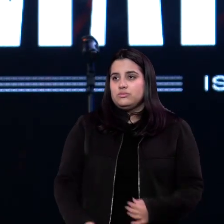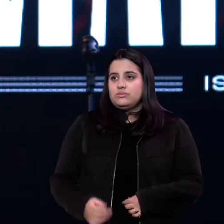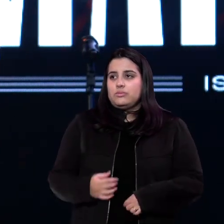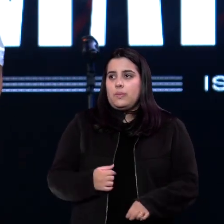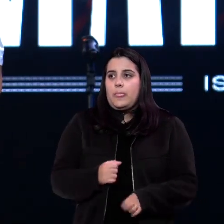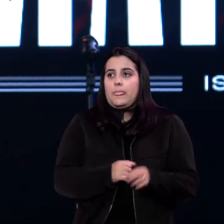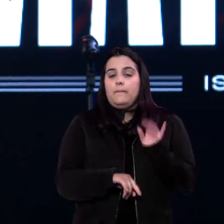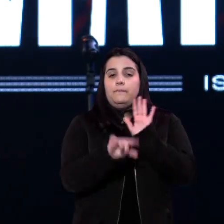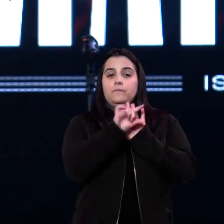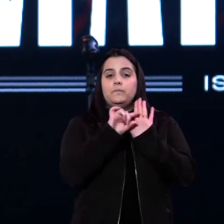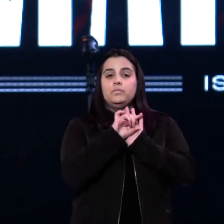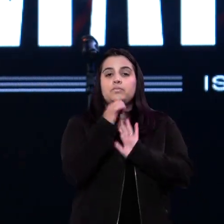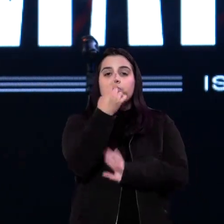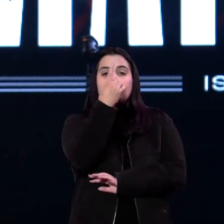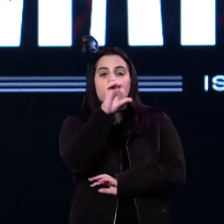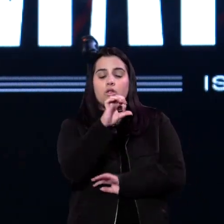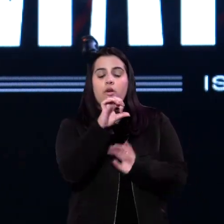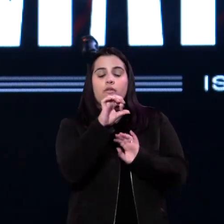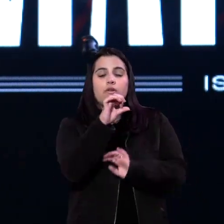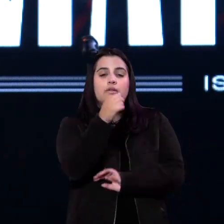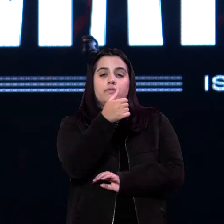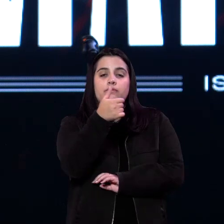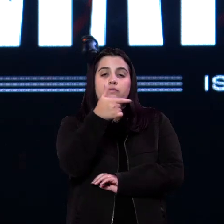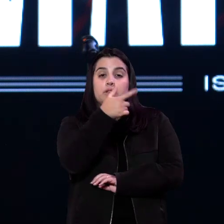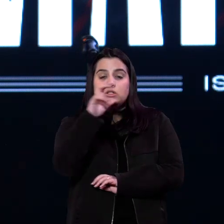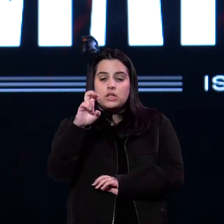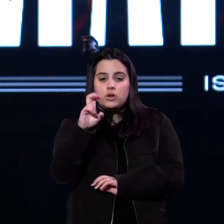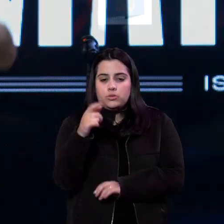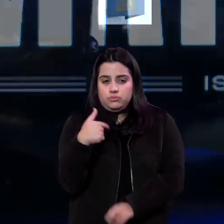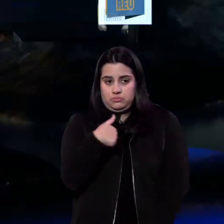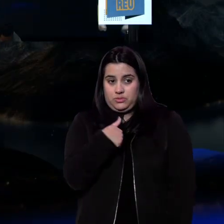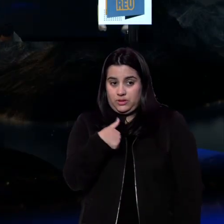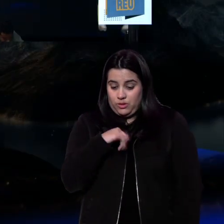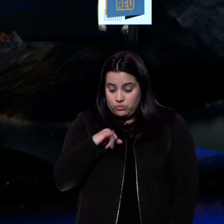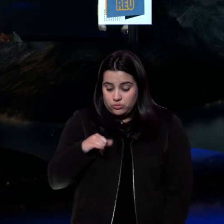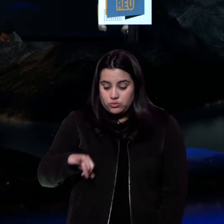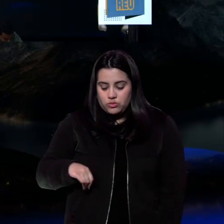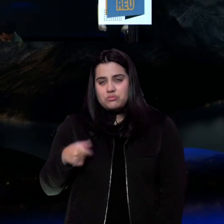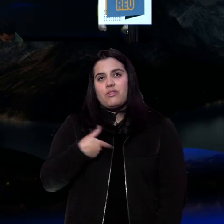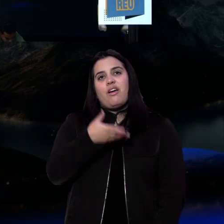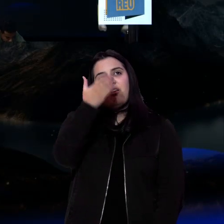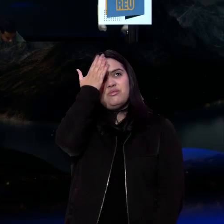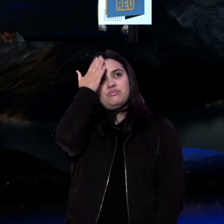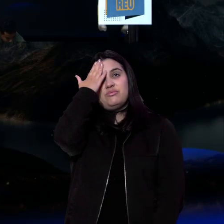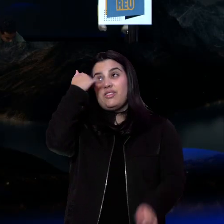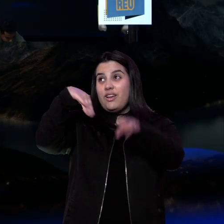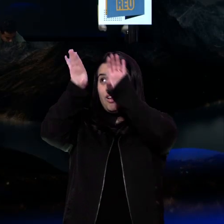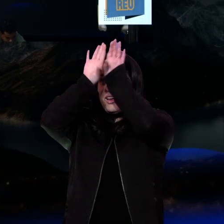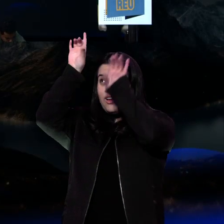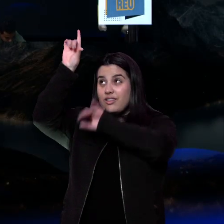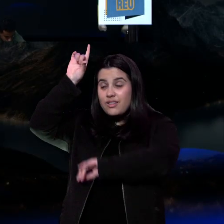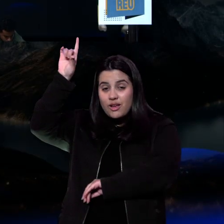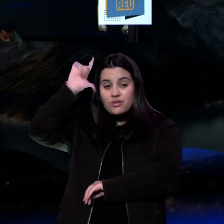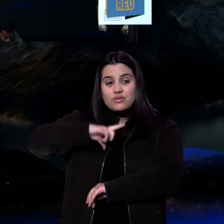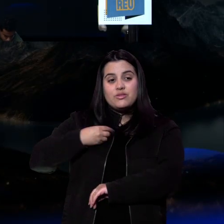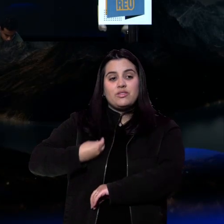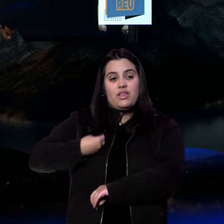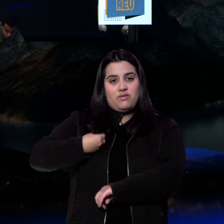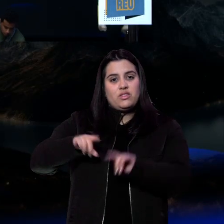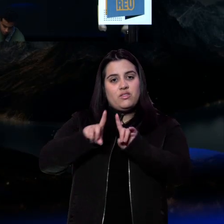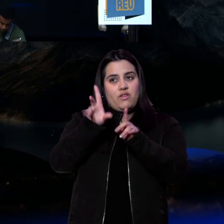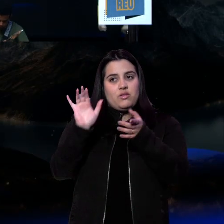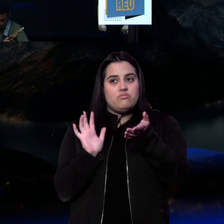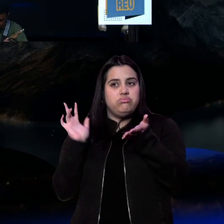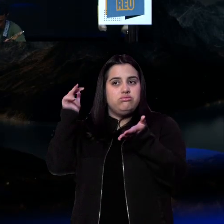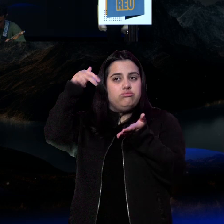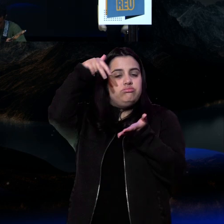No versículo 19 e 25, Jó diz assim: quanto a mim, eu sei que o meu Redentor vive e que no fim se levantará sobre